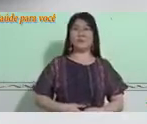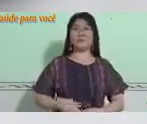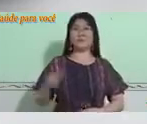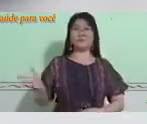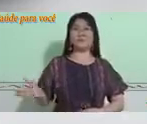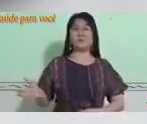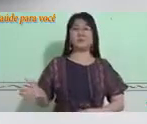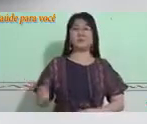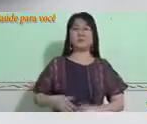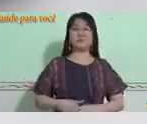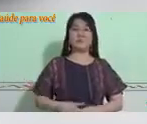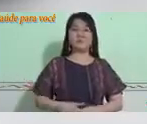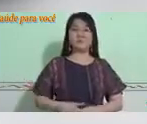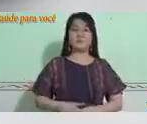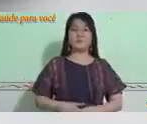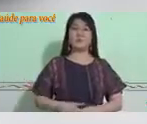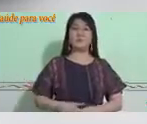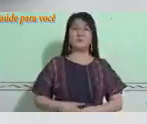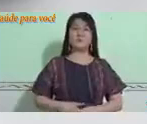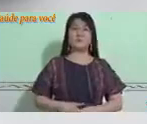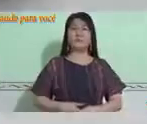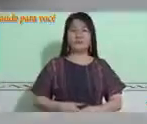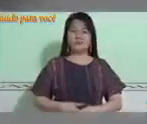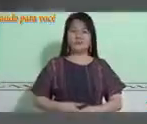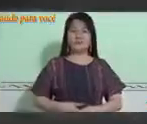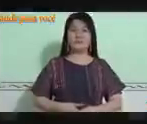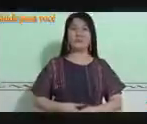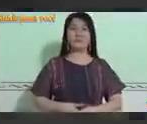DE2,4MCG. A recomendação é facilmente atingida por